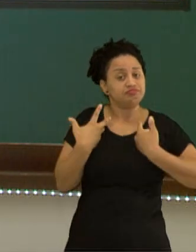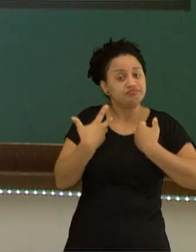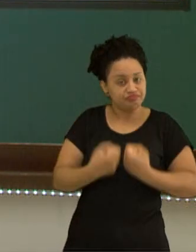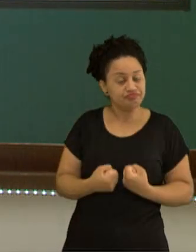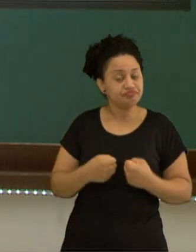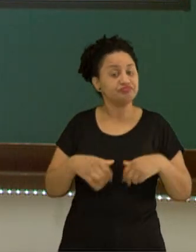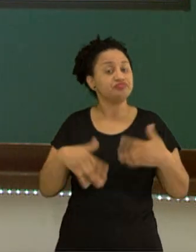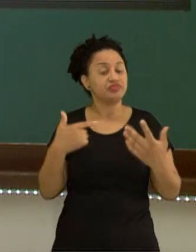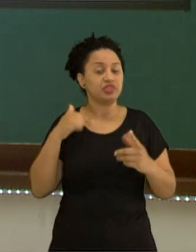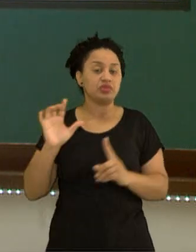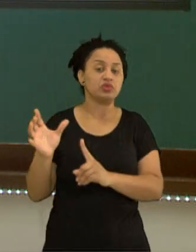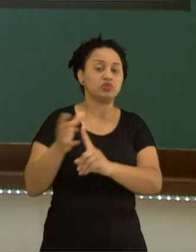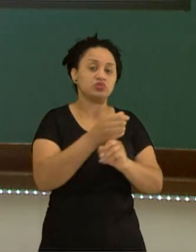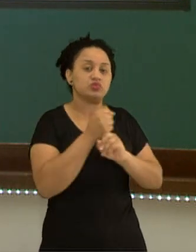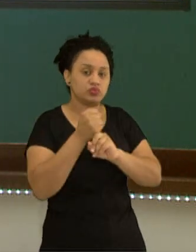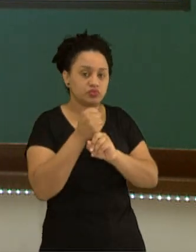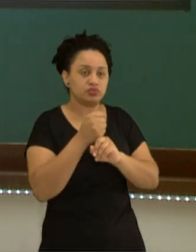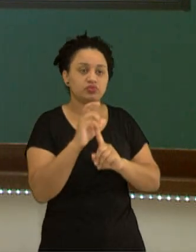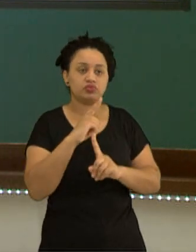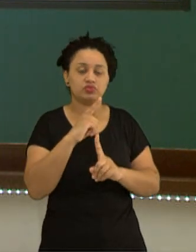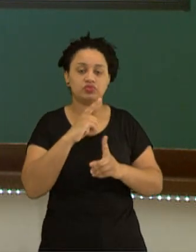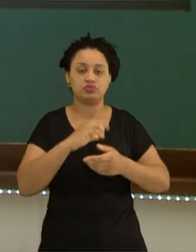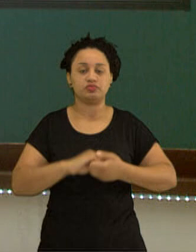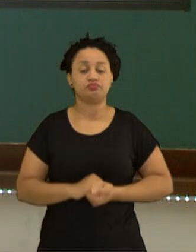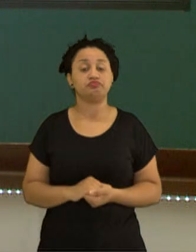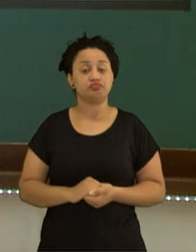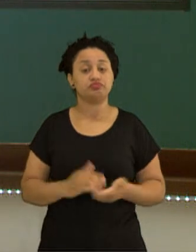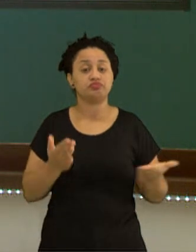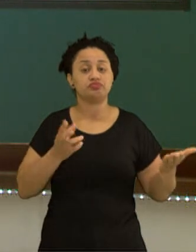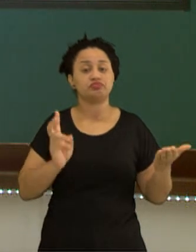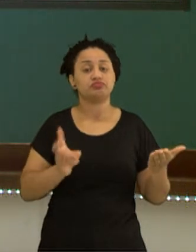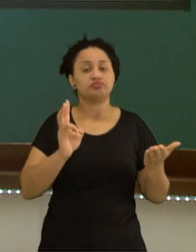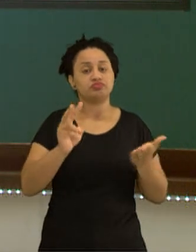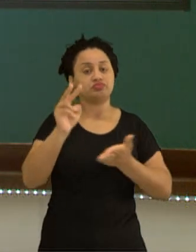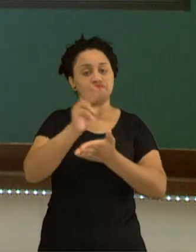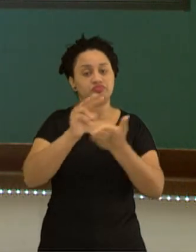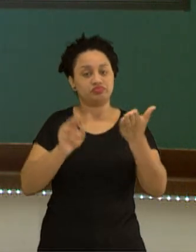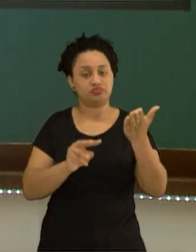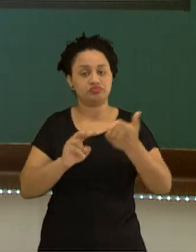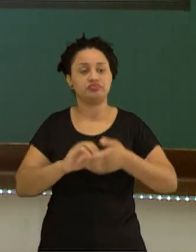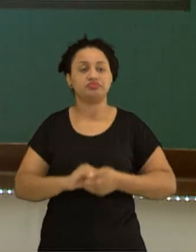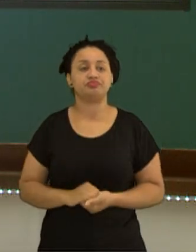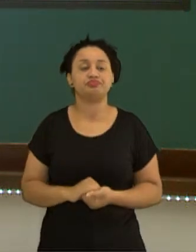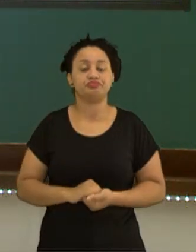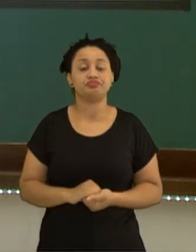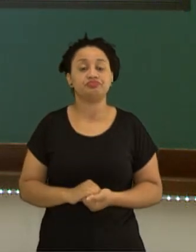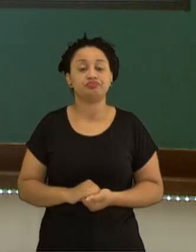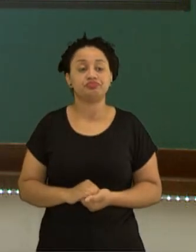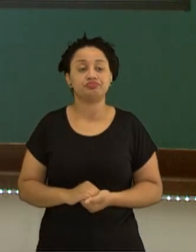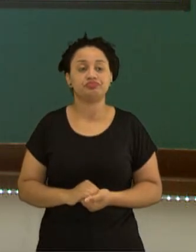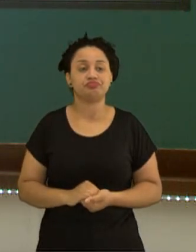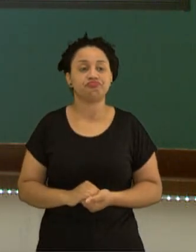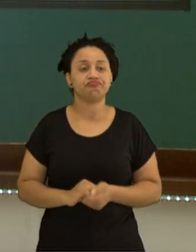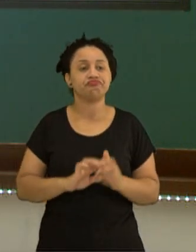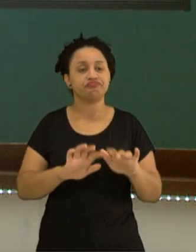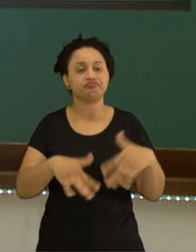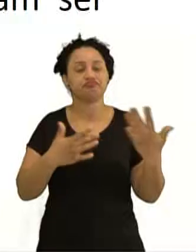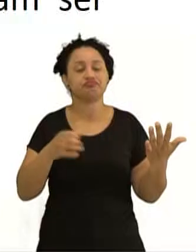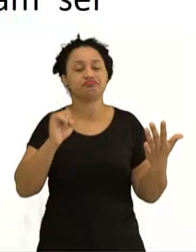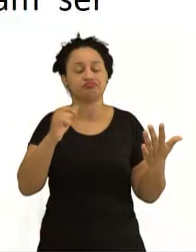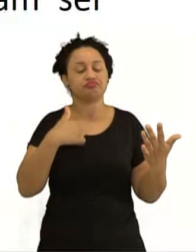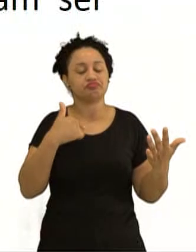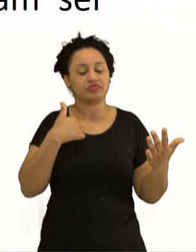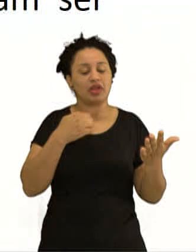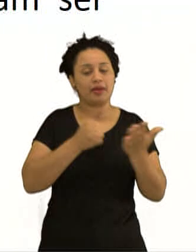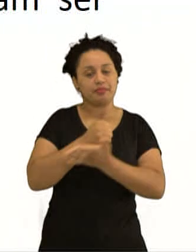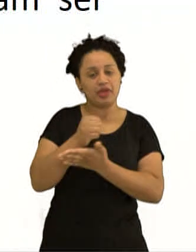imposição, uma dominação. Seguimos com a continuação do nosso ensaio. Portanto, se estou partindo da ideia